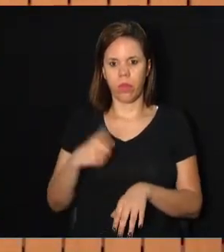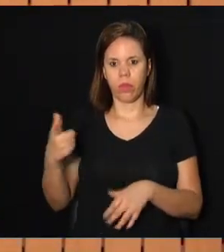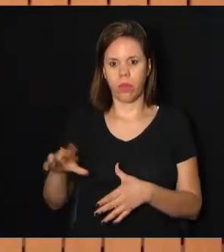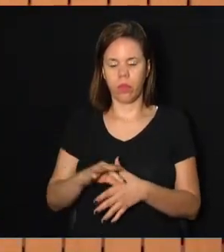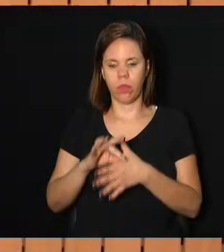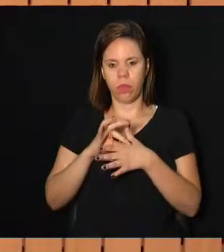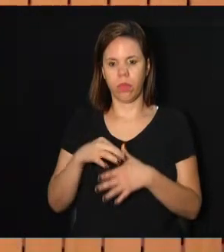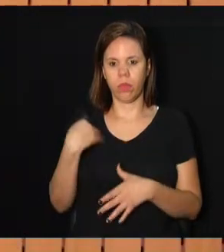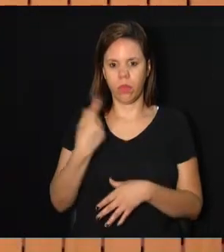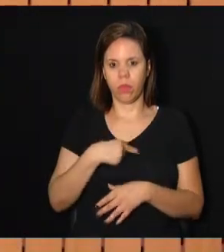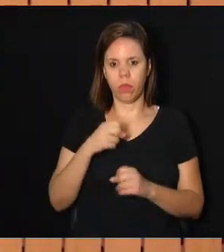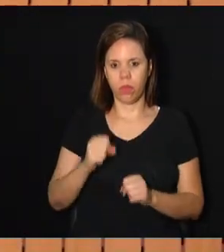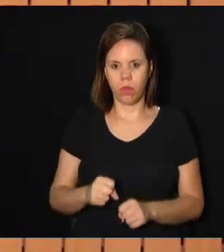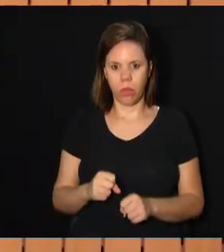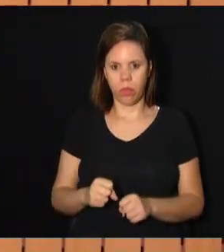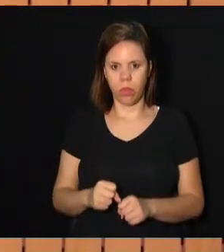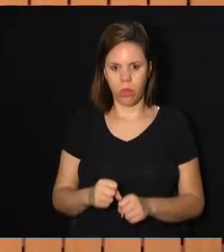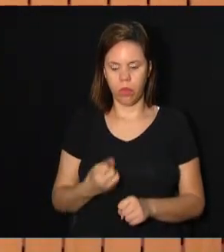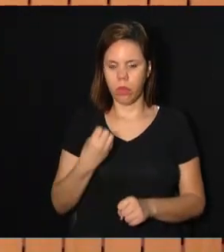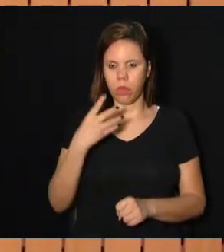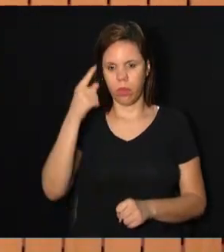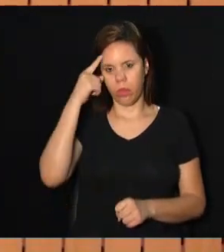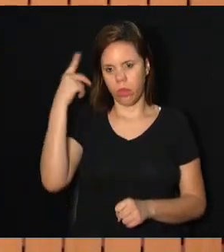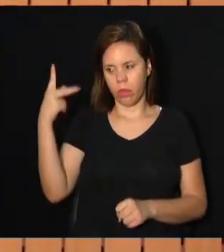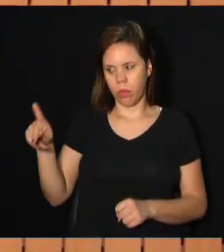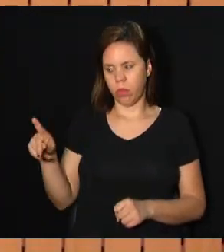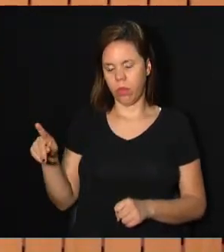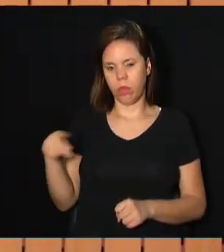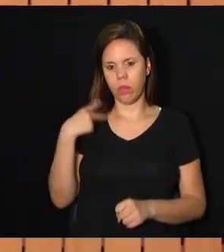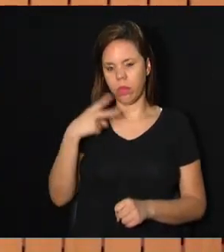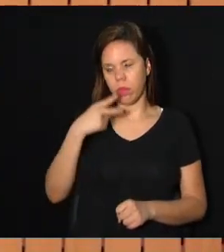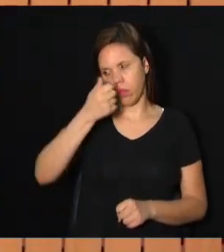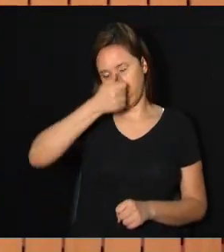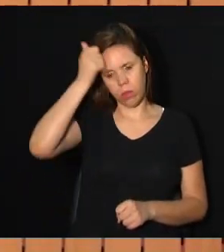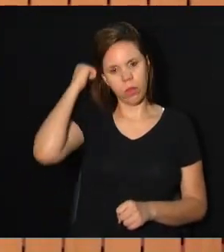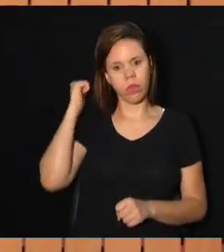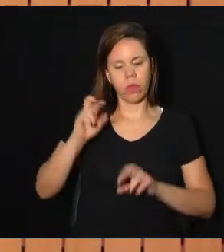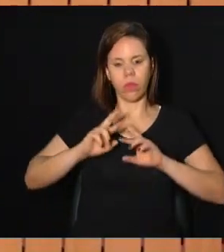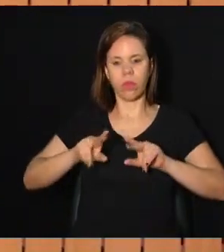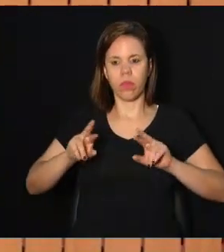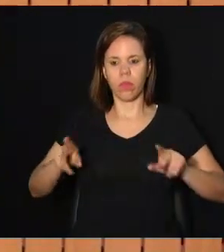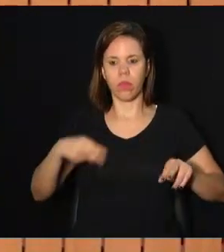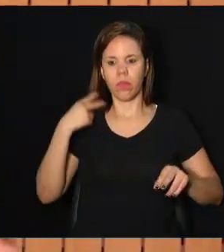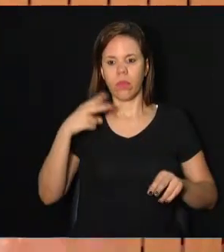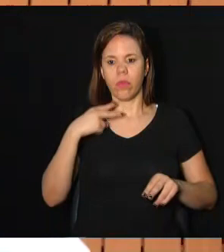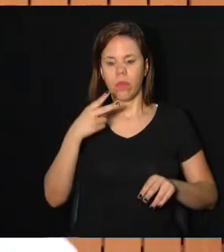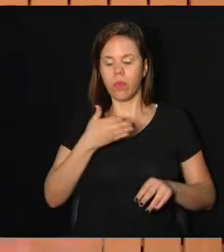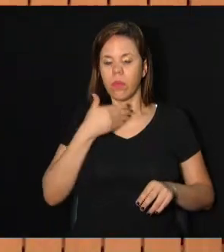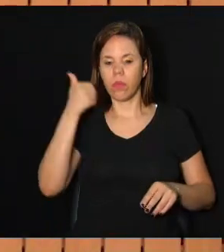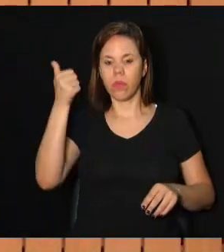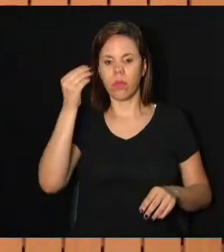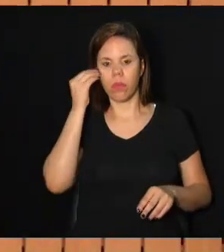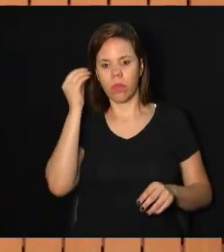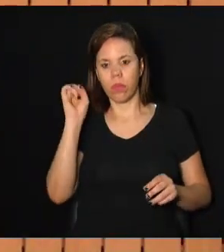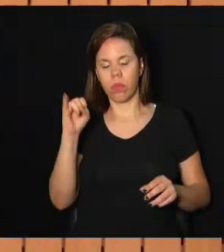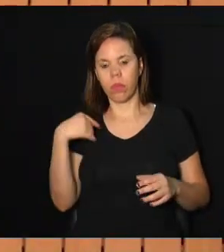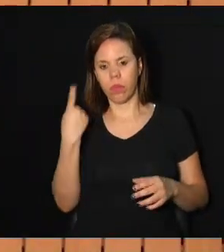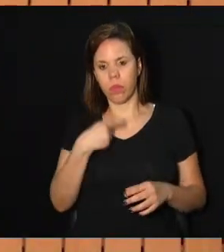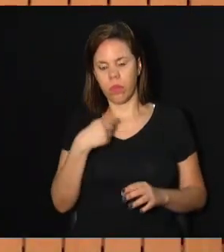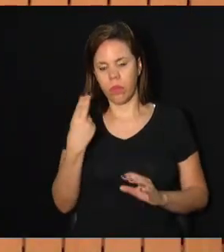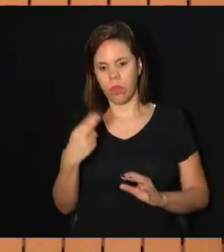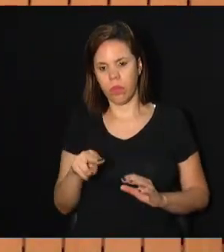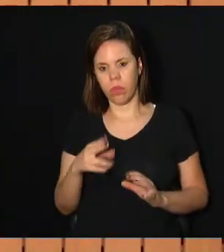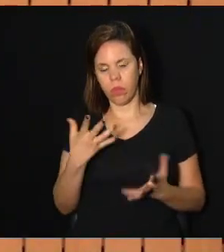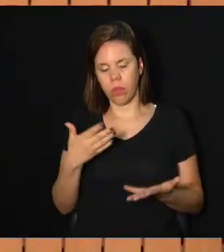liderança. Então, nós poderíamos pegar essa boa ideia do vereador Ailton e de outros vereadores e tentar melhorá-la, se é esse o nome, sem